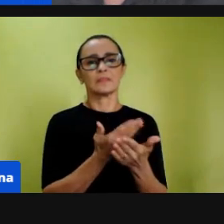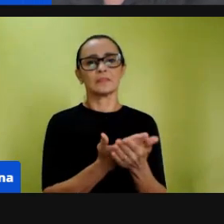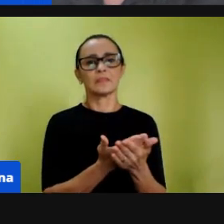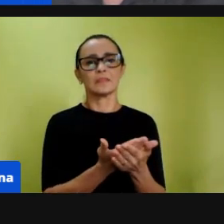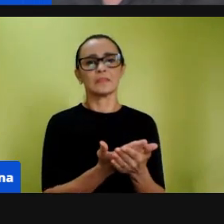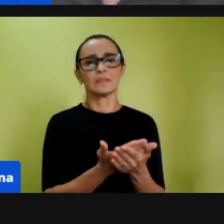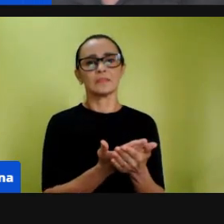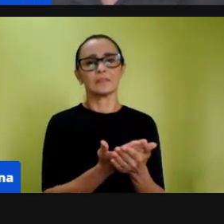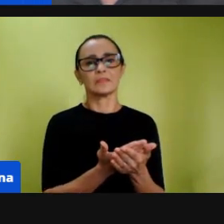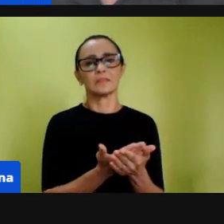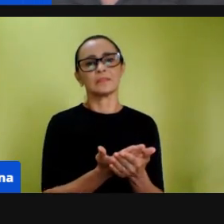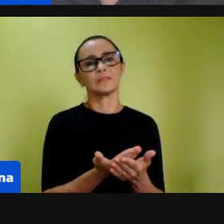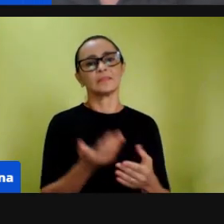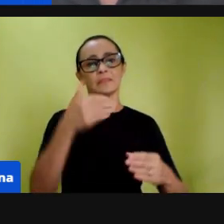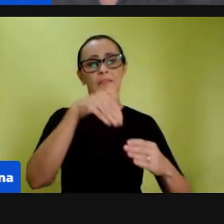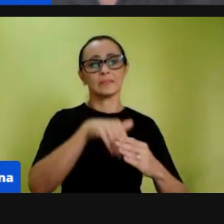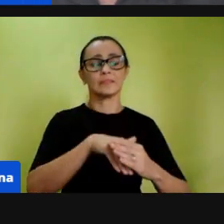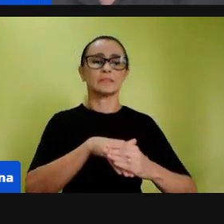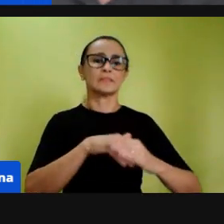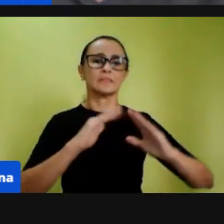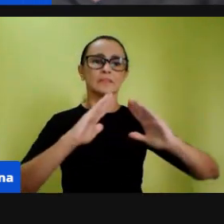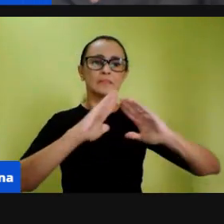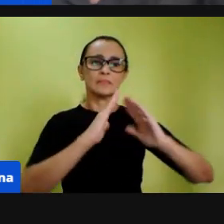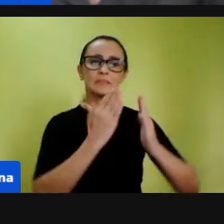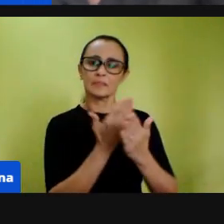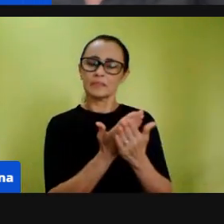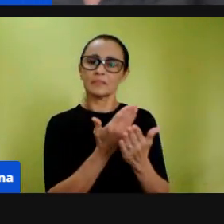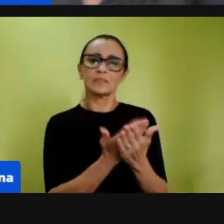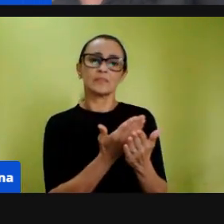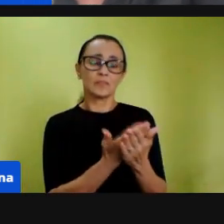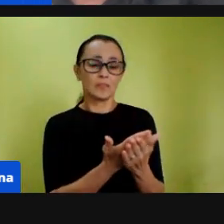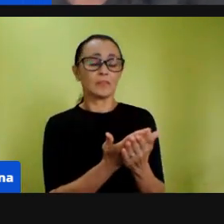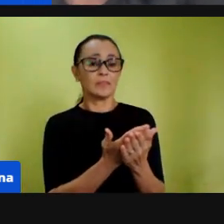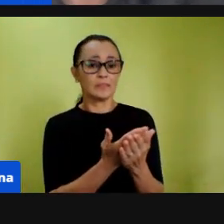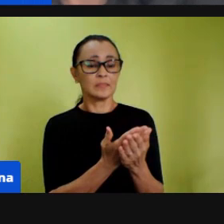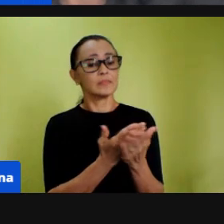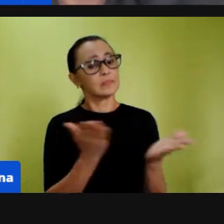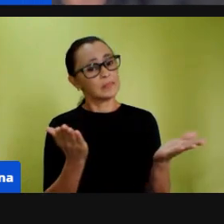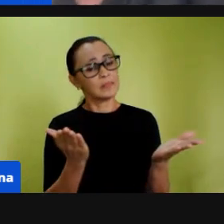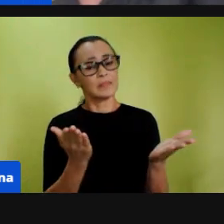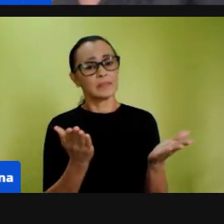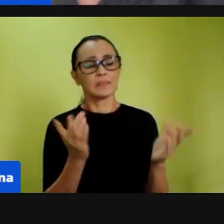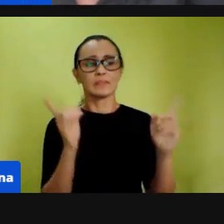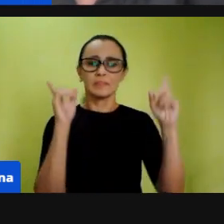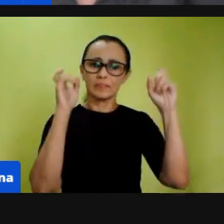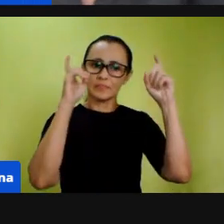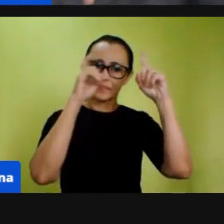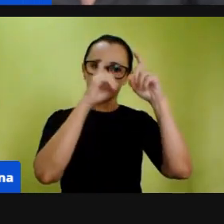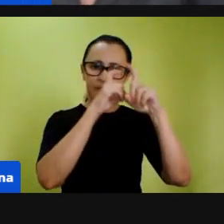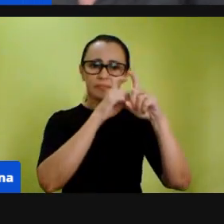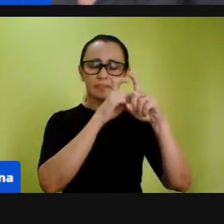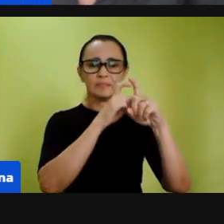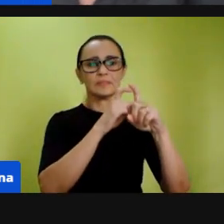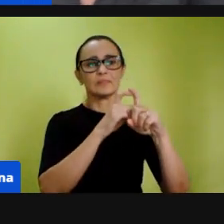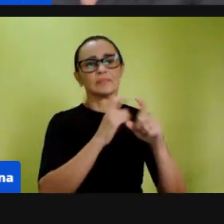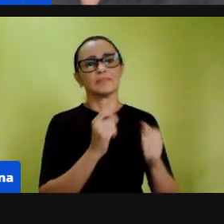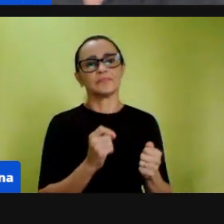é uma estratégia complexa, né? Onde você, no planejamento,